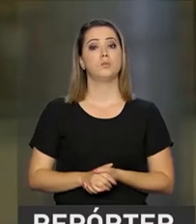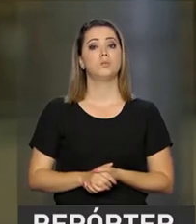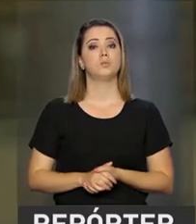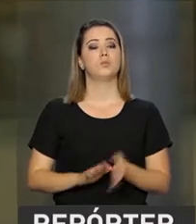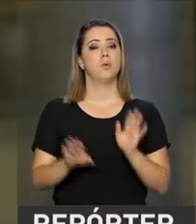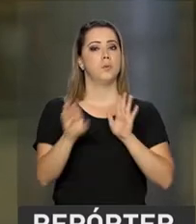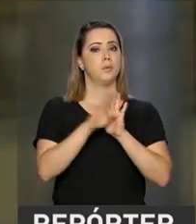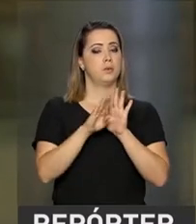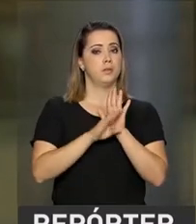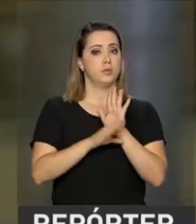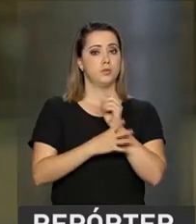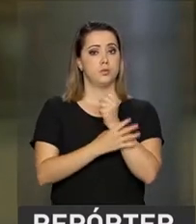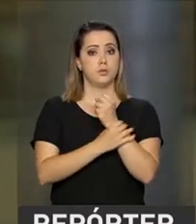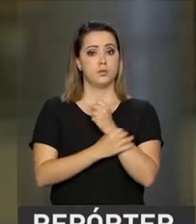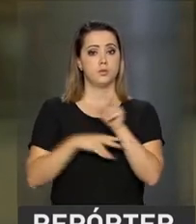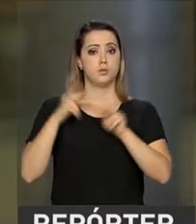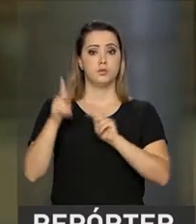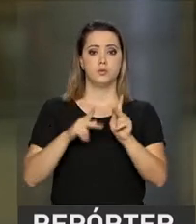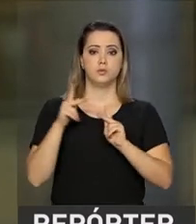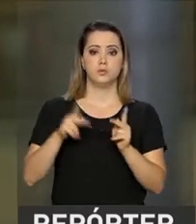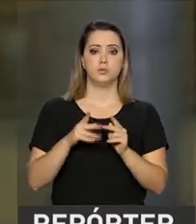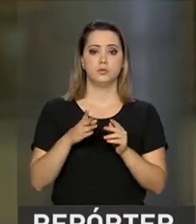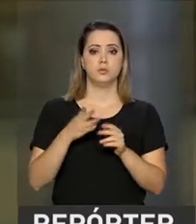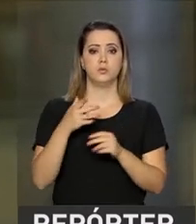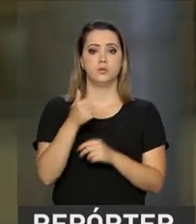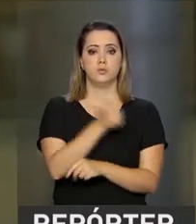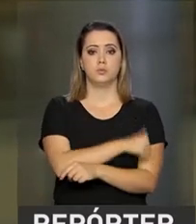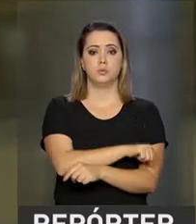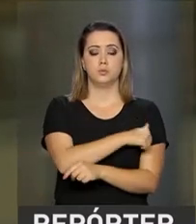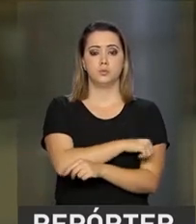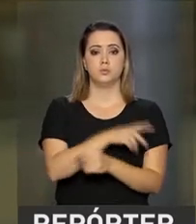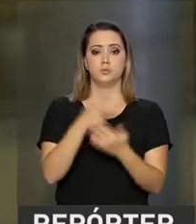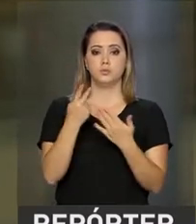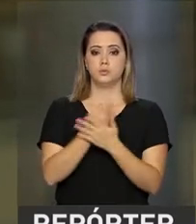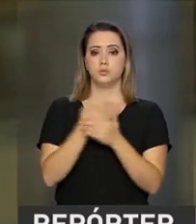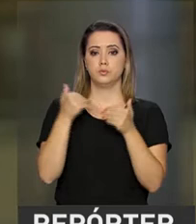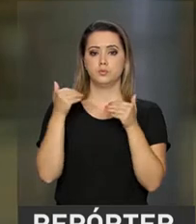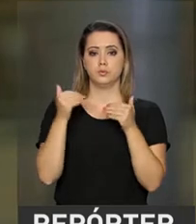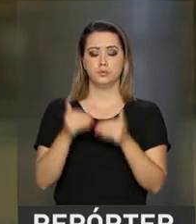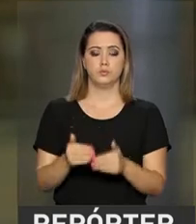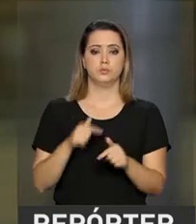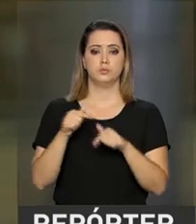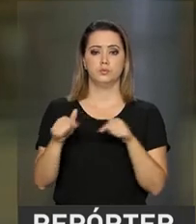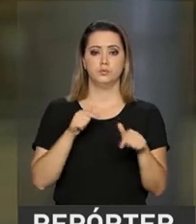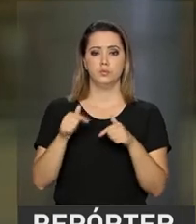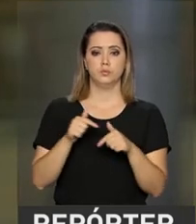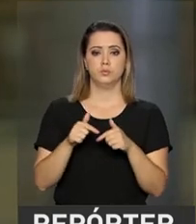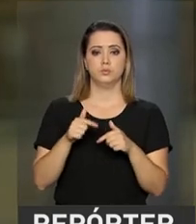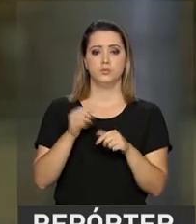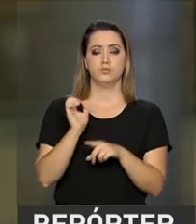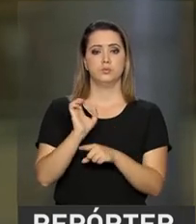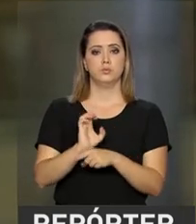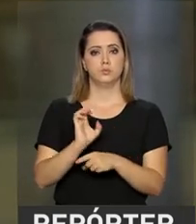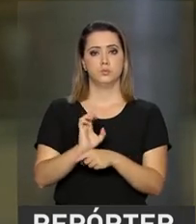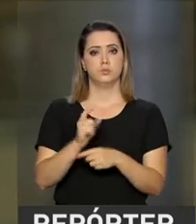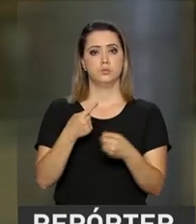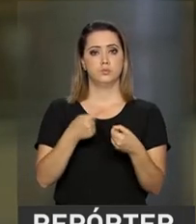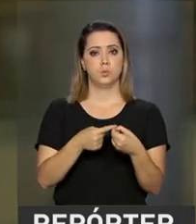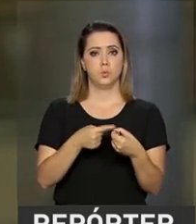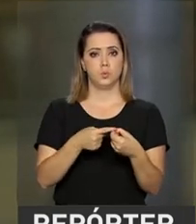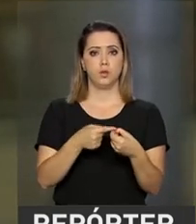plano nacional de segurança pública fase rio que está sendo colocado em prática tanto no estado quanto no